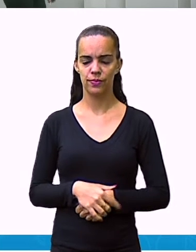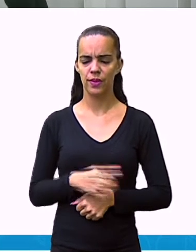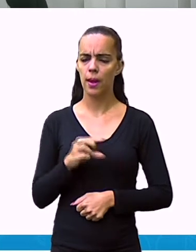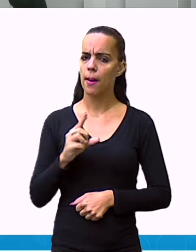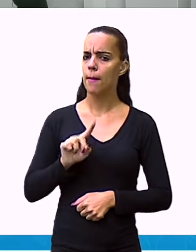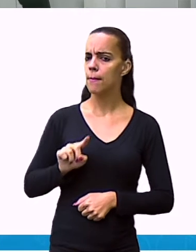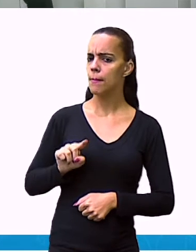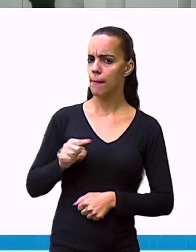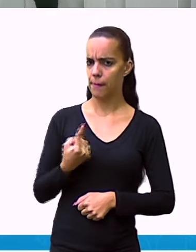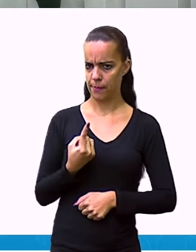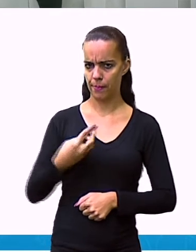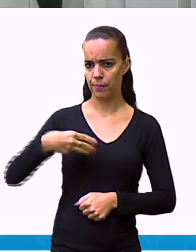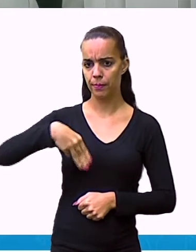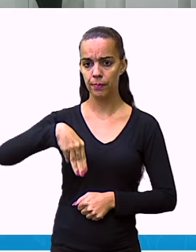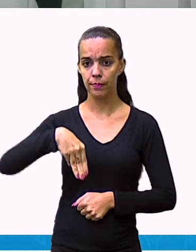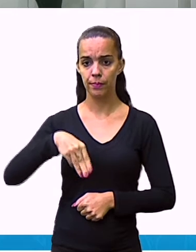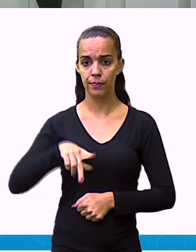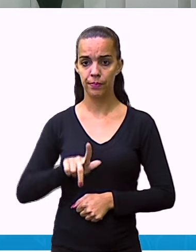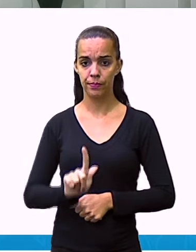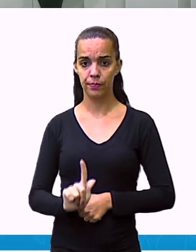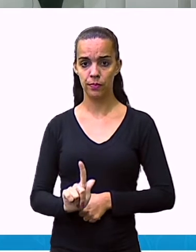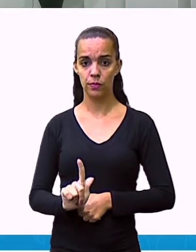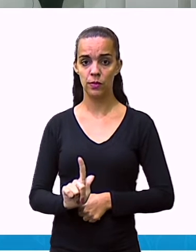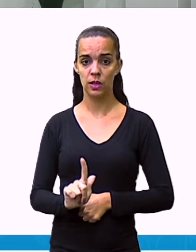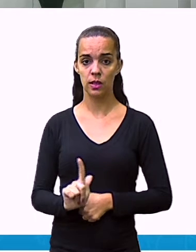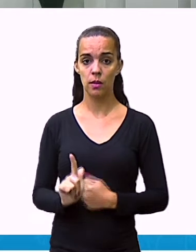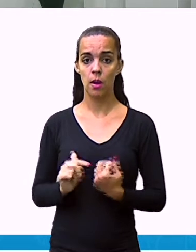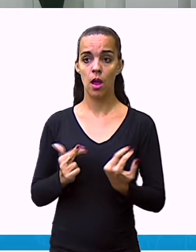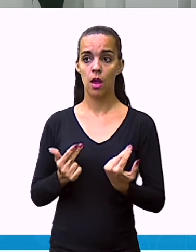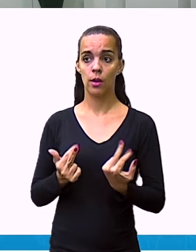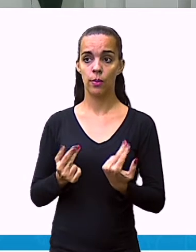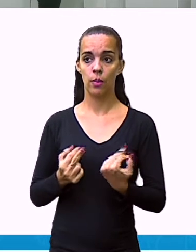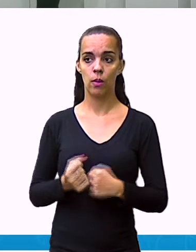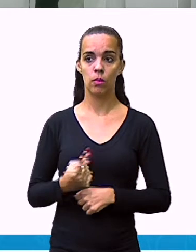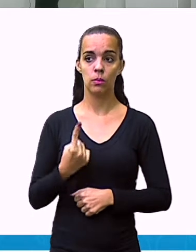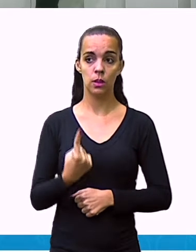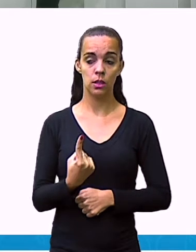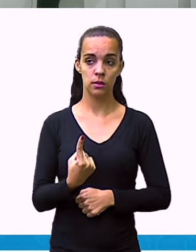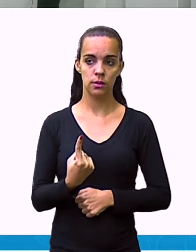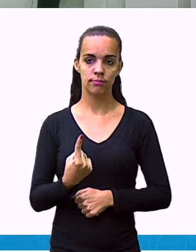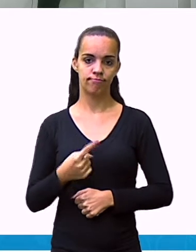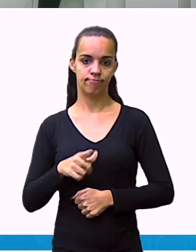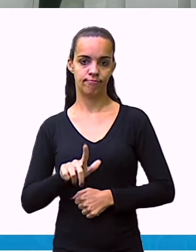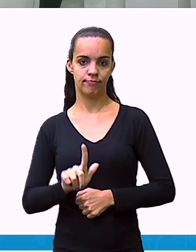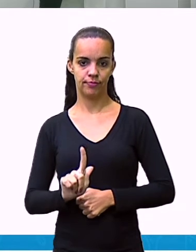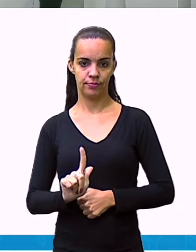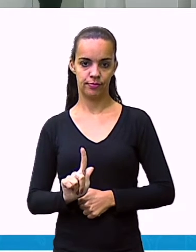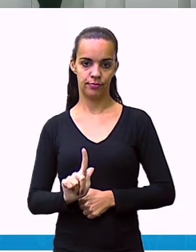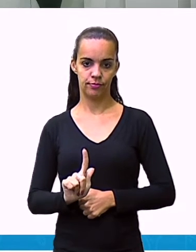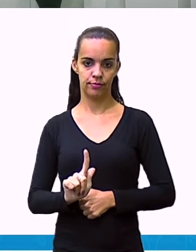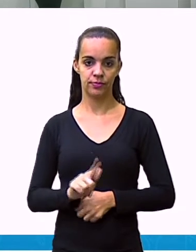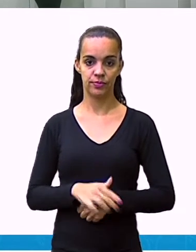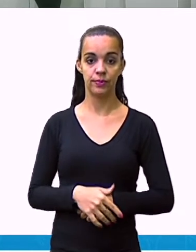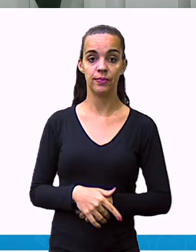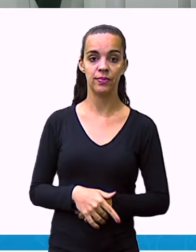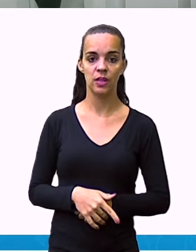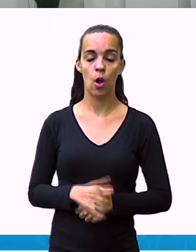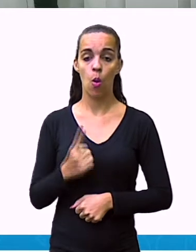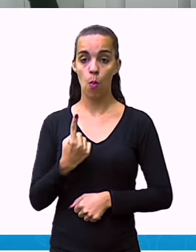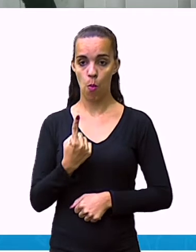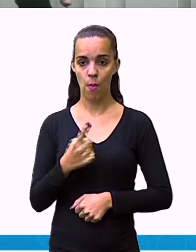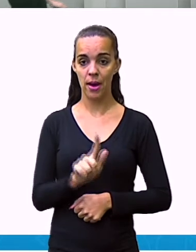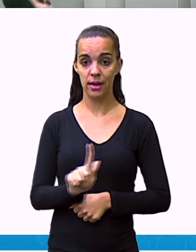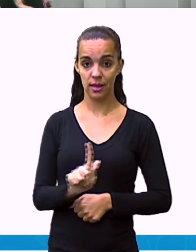1000 mg equivale a e 1 a 1 g 1 g